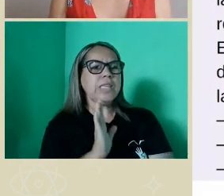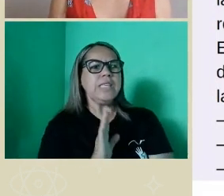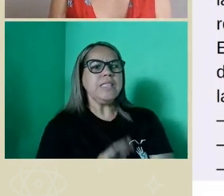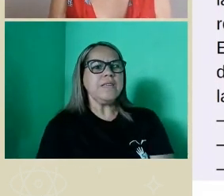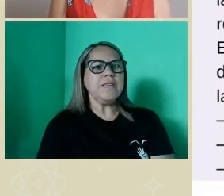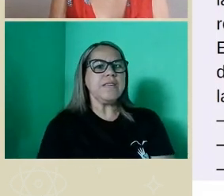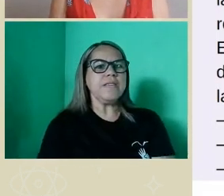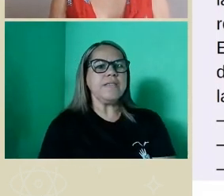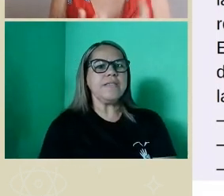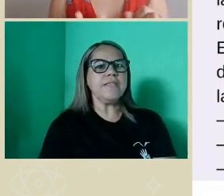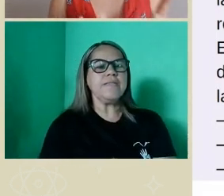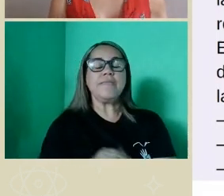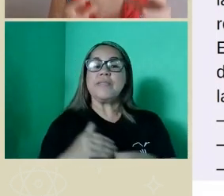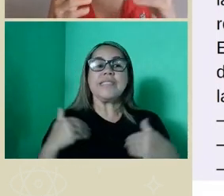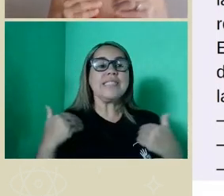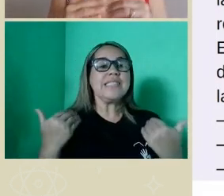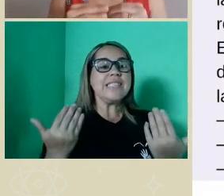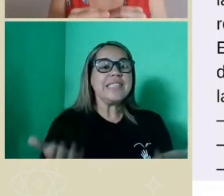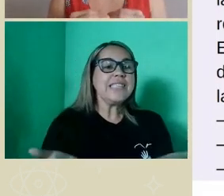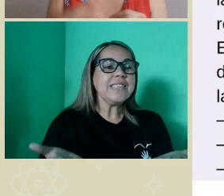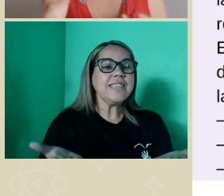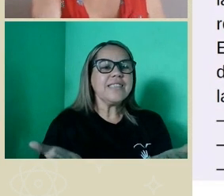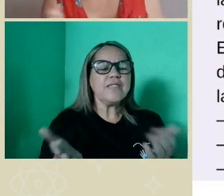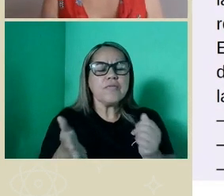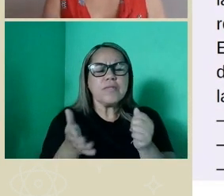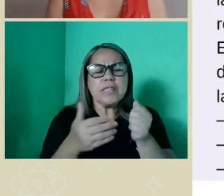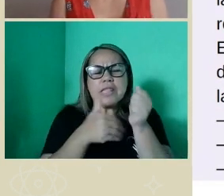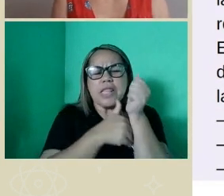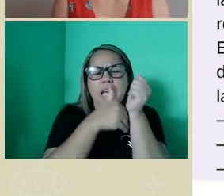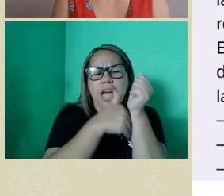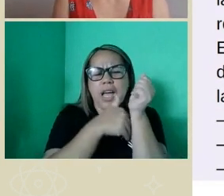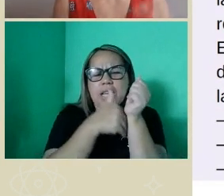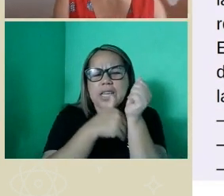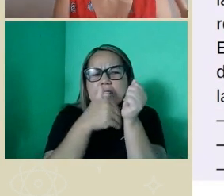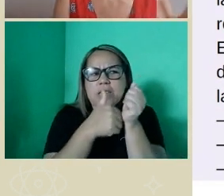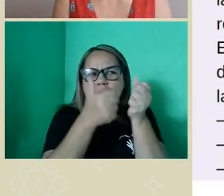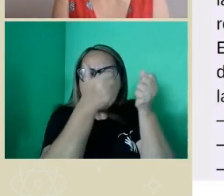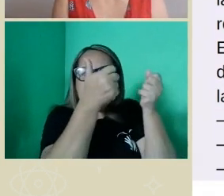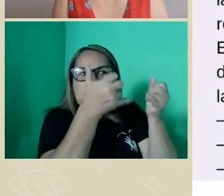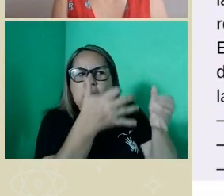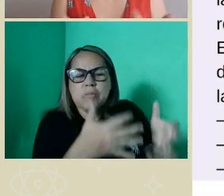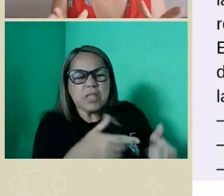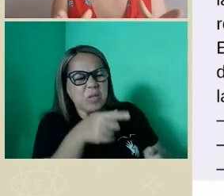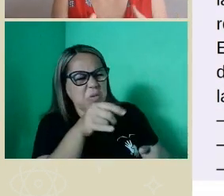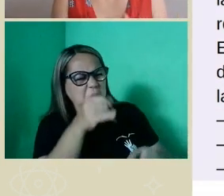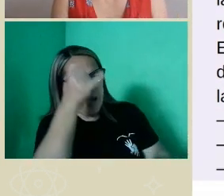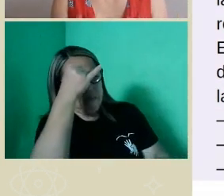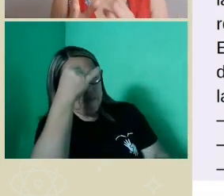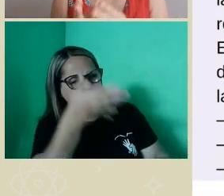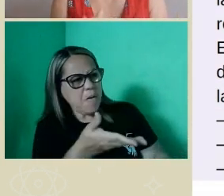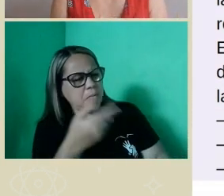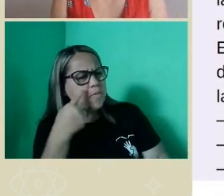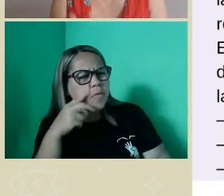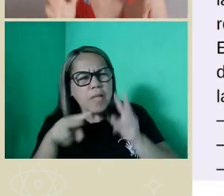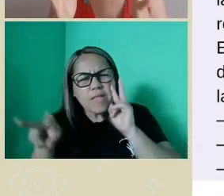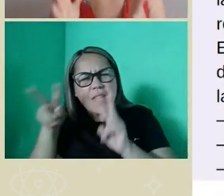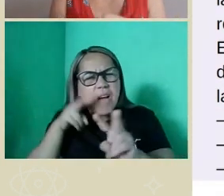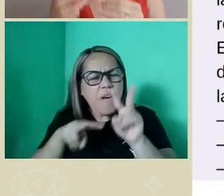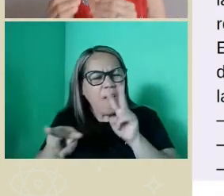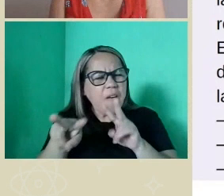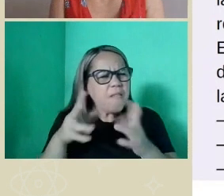e em segredo explica bobo não veis que